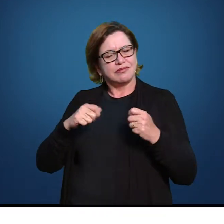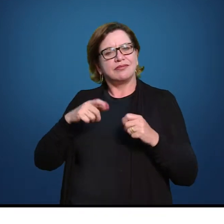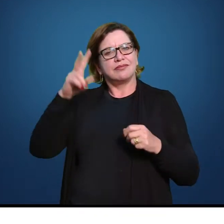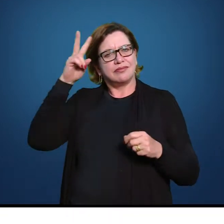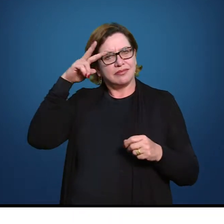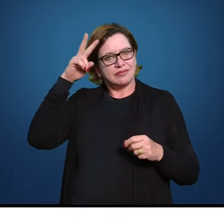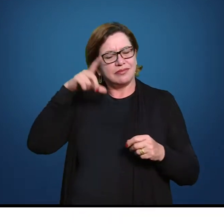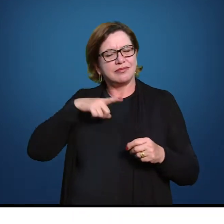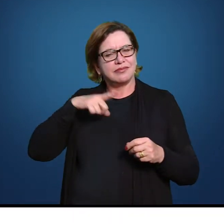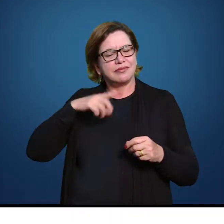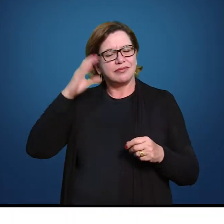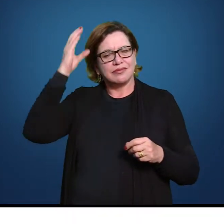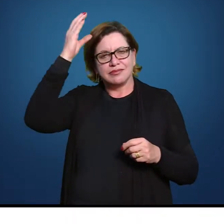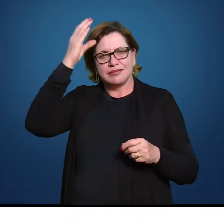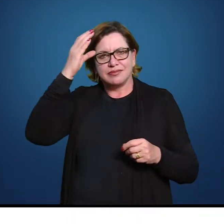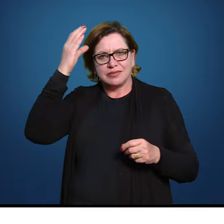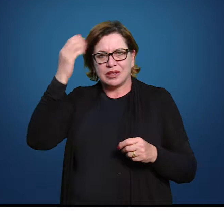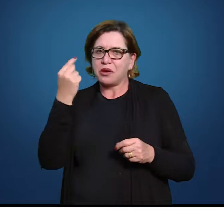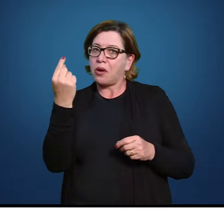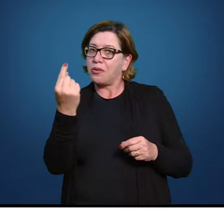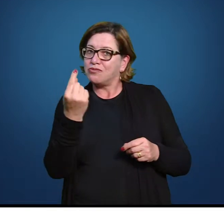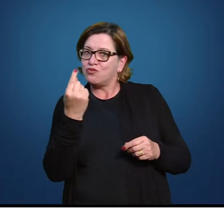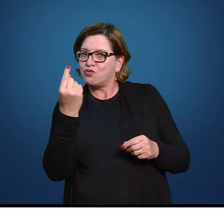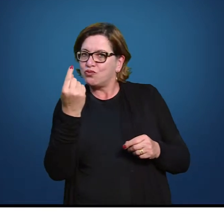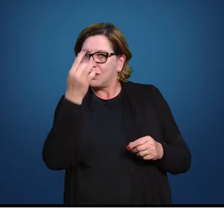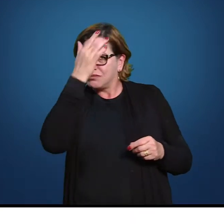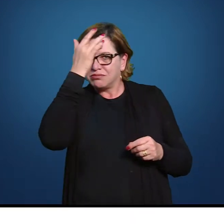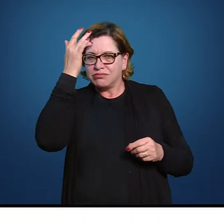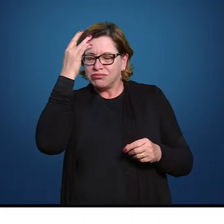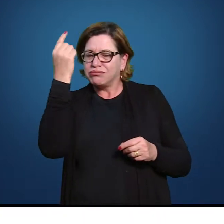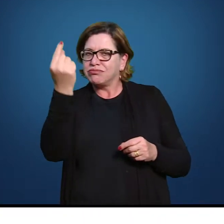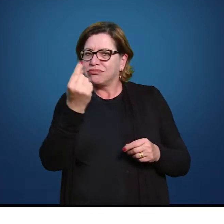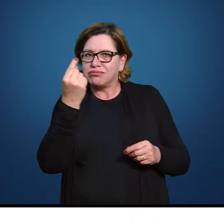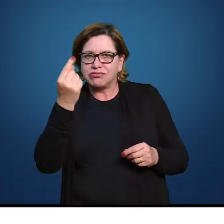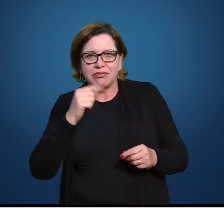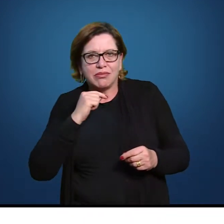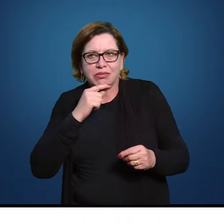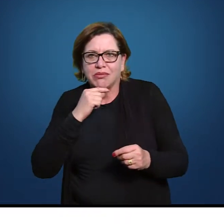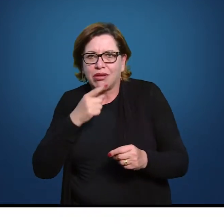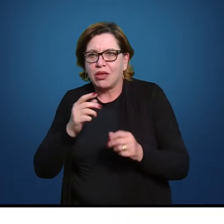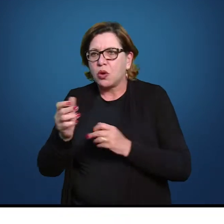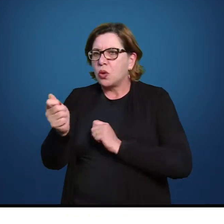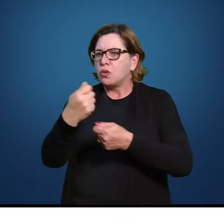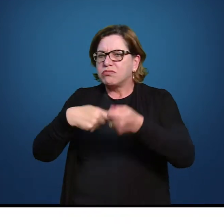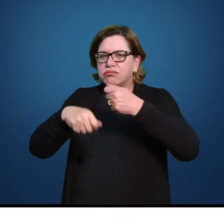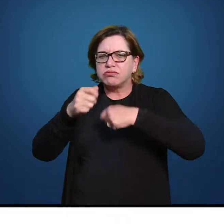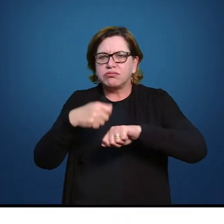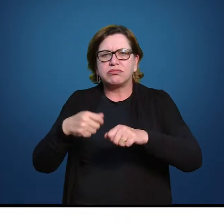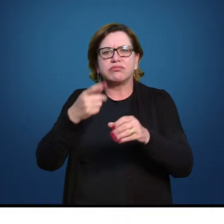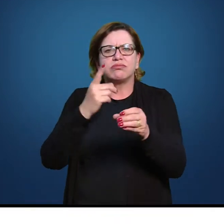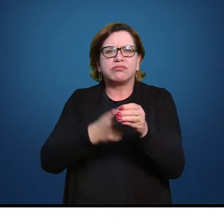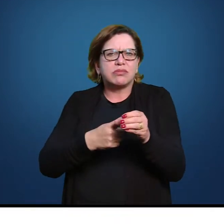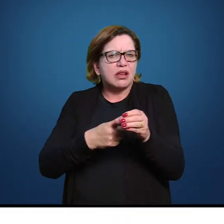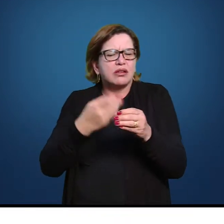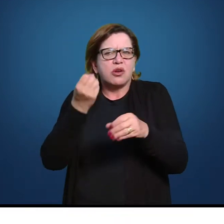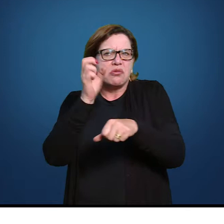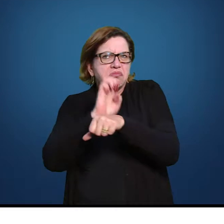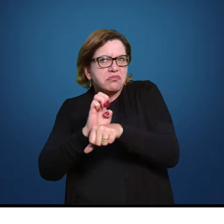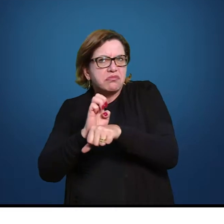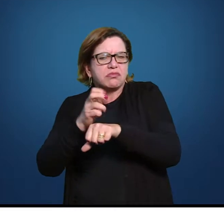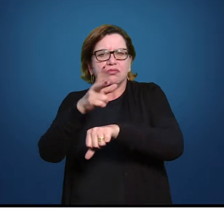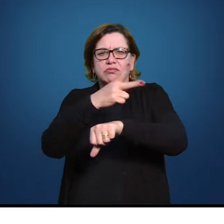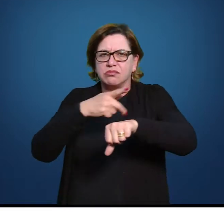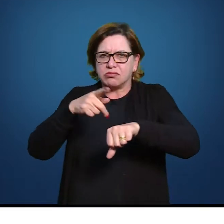ter a consciência que ele não administra por si só um município, um estado ou um país. Ele precisa